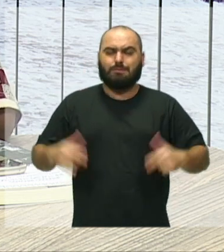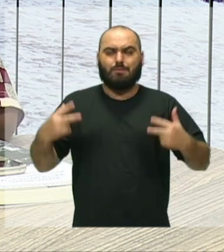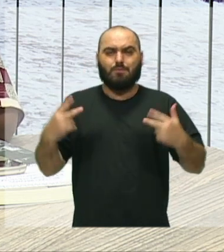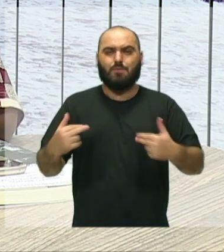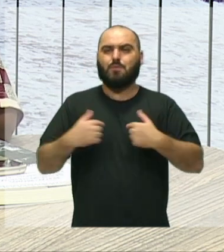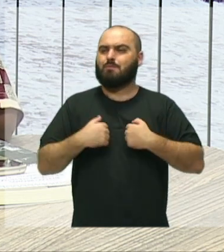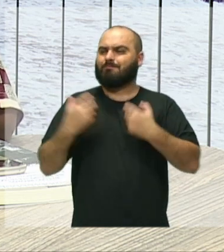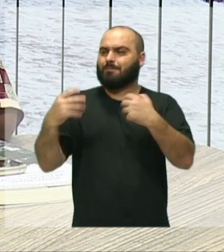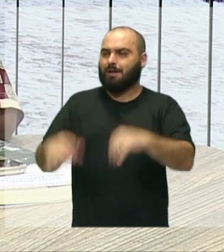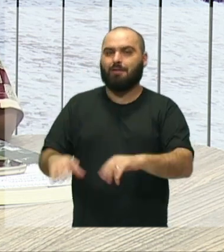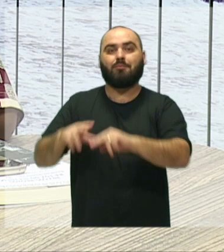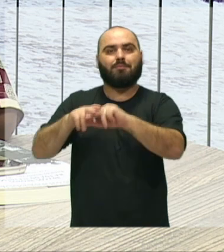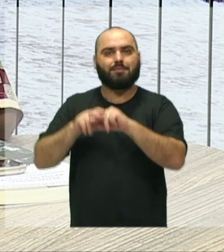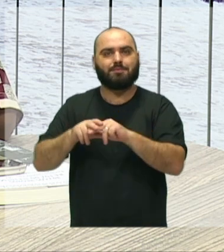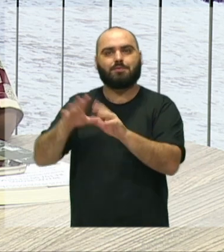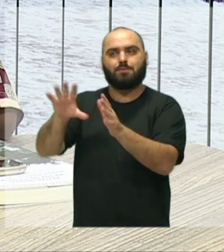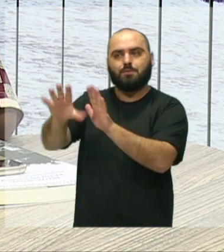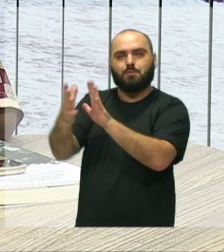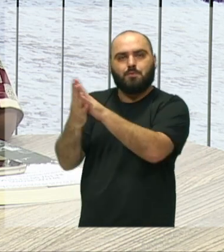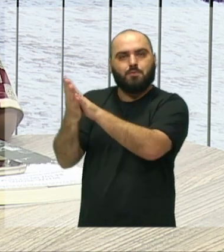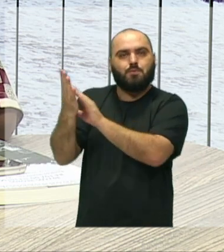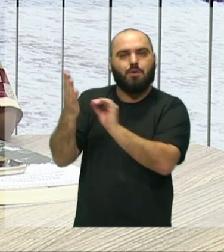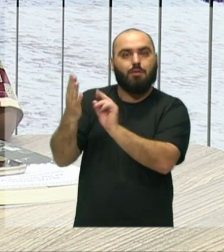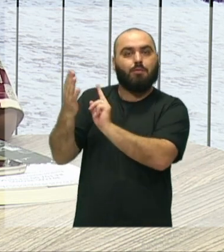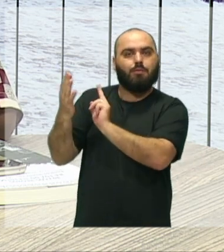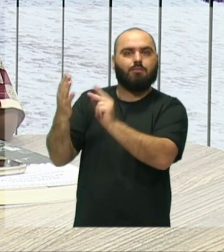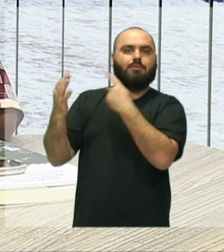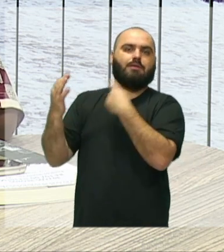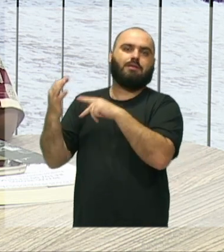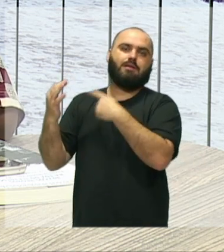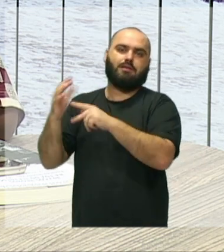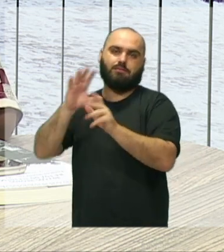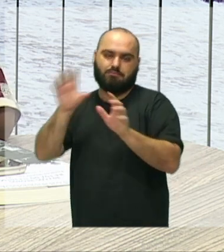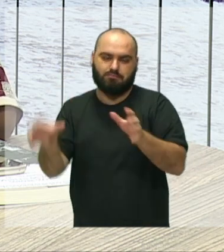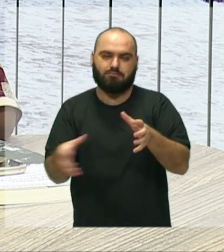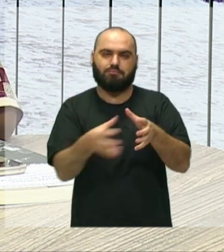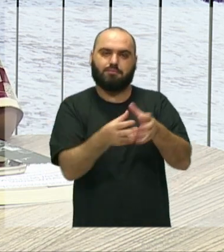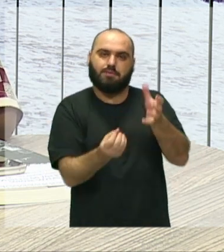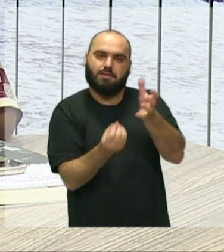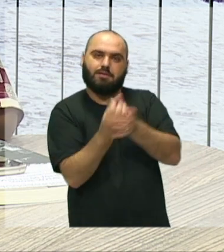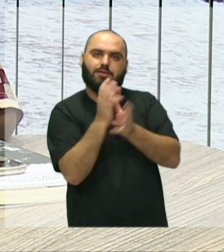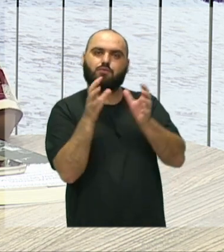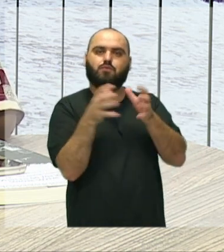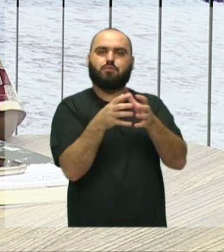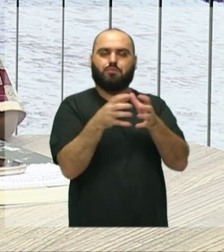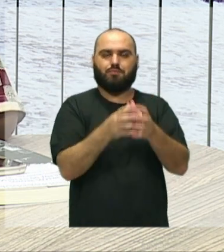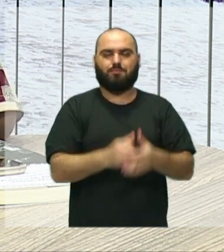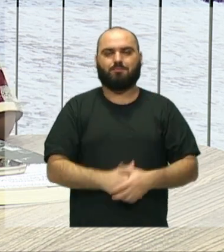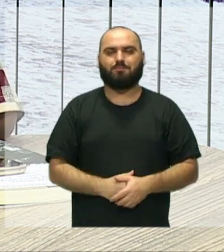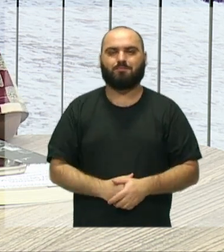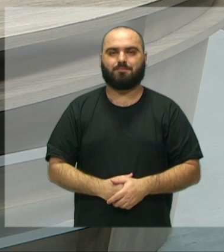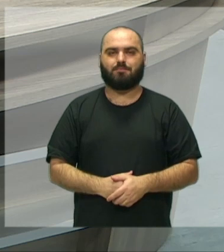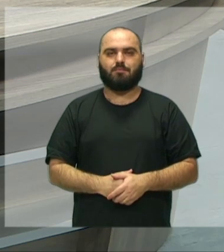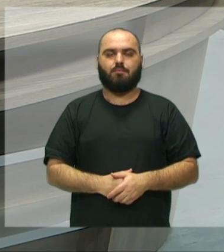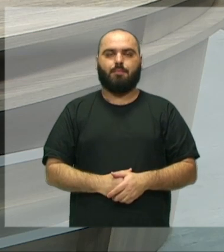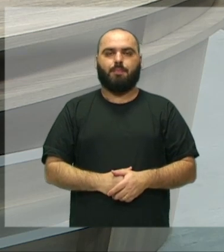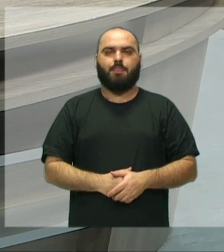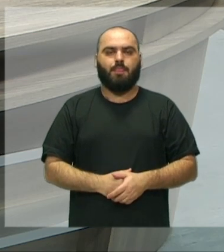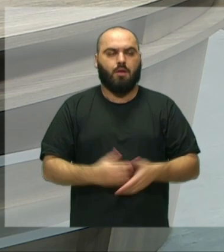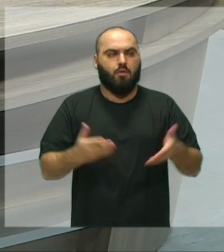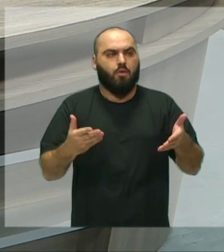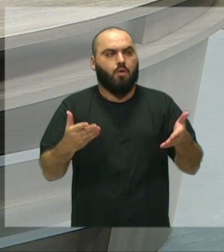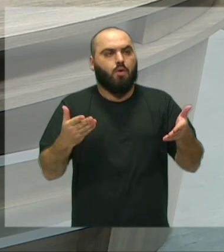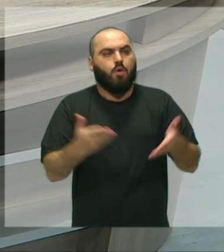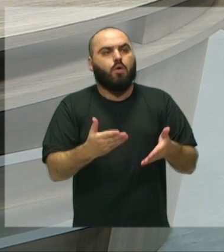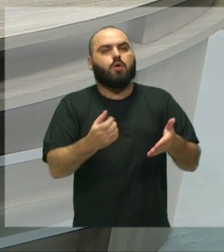ligado a um personagem daqui, uma pessoa daqui do bairro Fazenda. Né? E hoje são